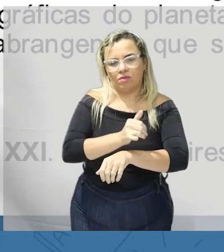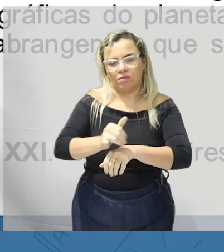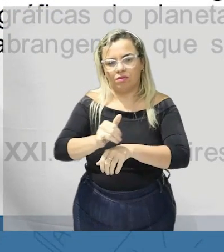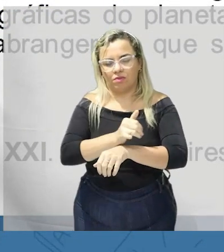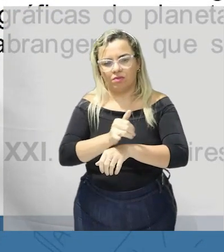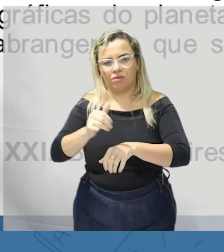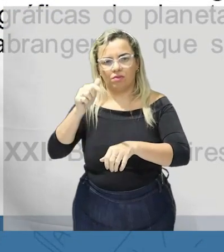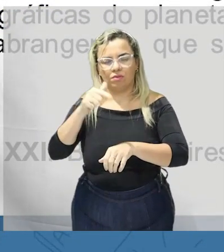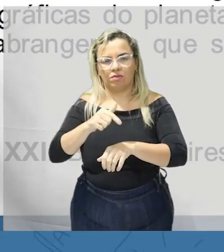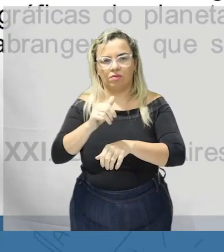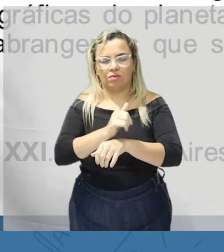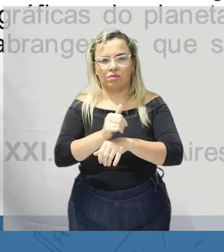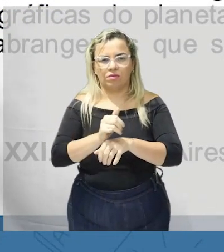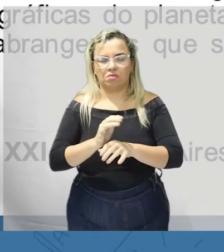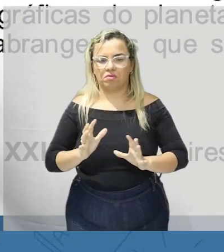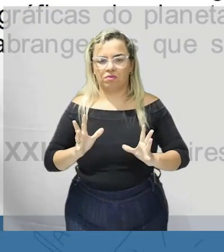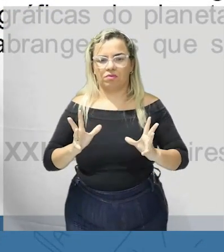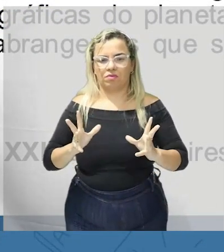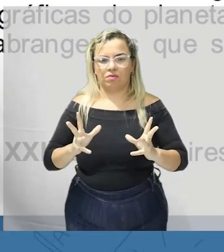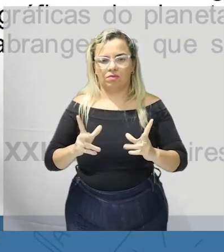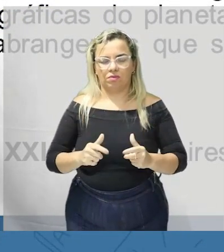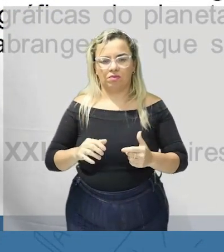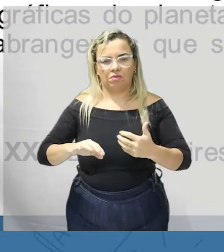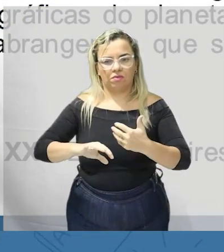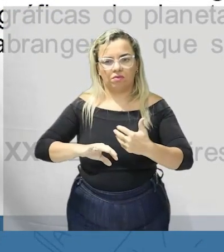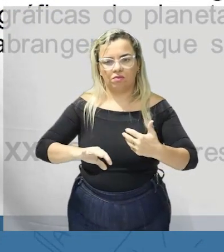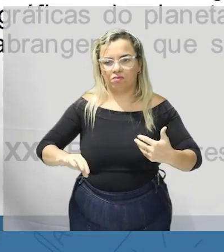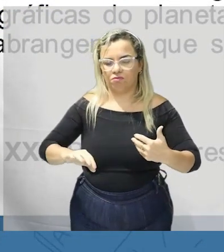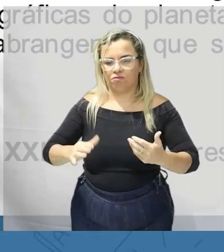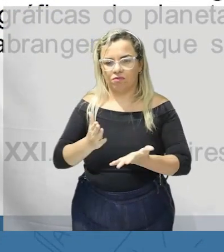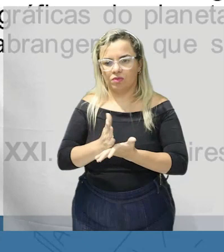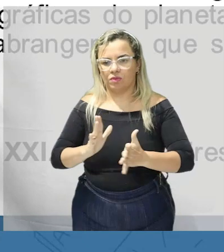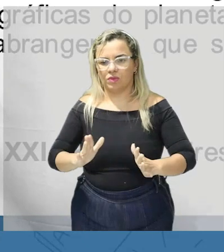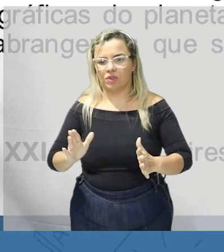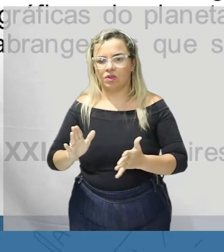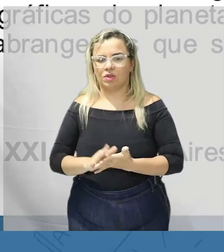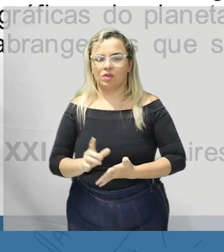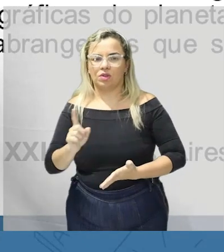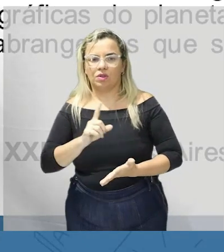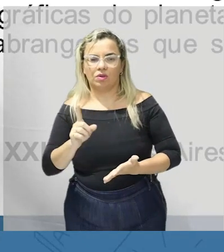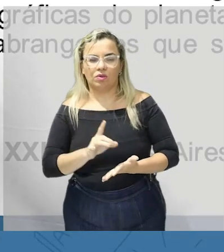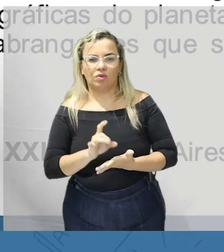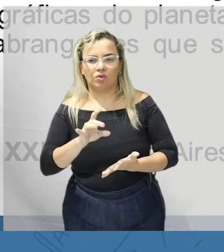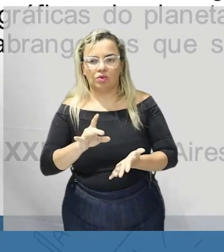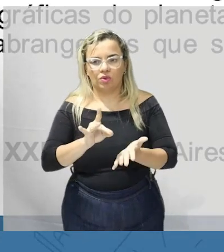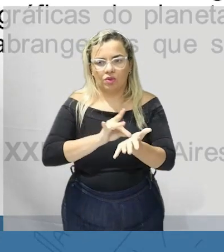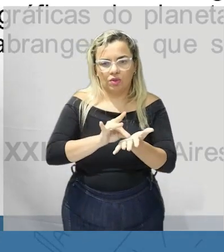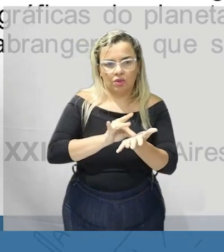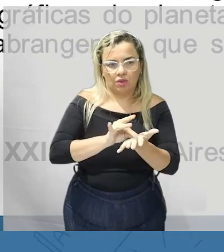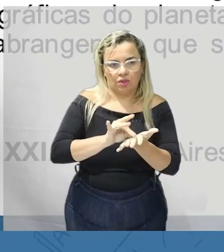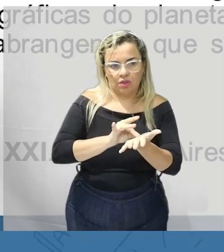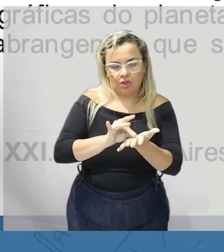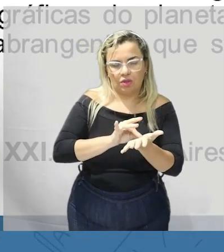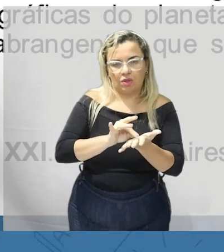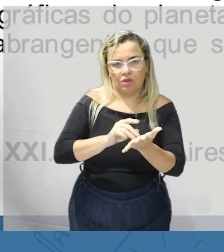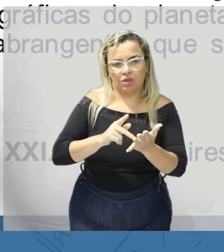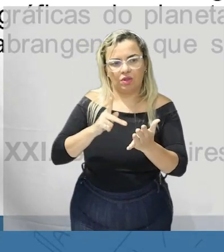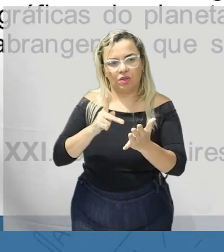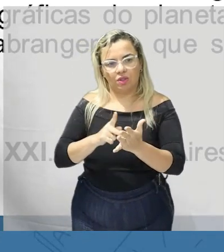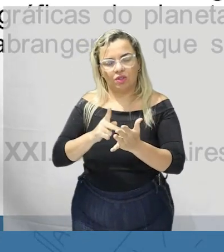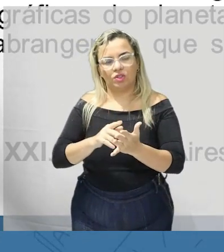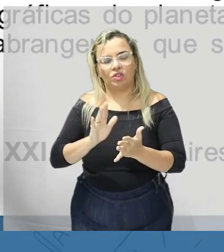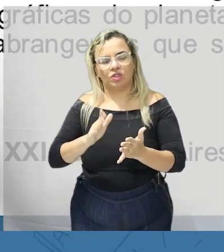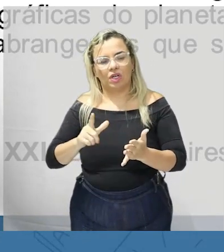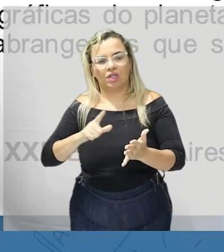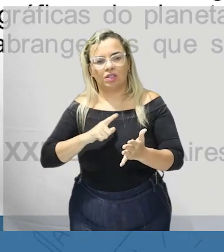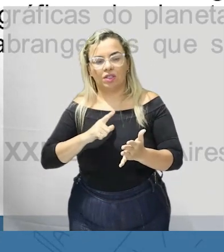uma estratégia geral de desarticulação, não só dos inimigos reais, como dos potenciais,